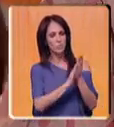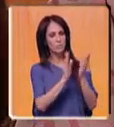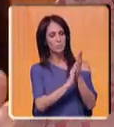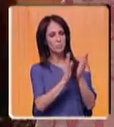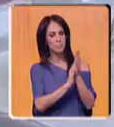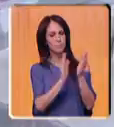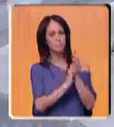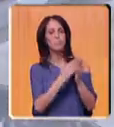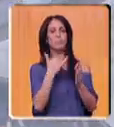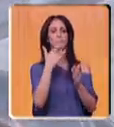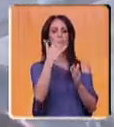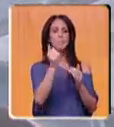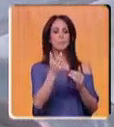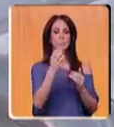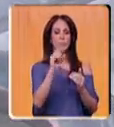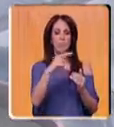tenor.